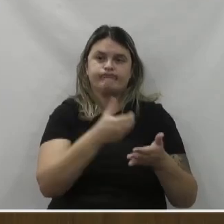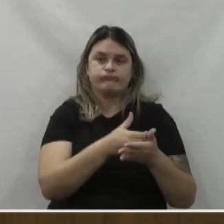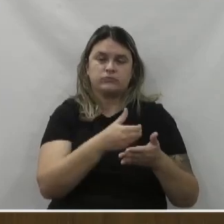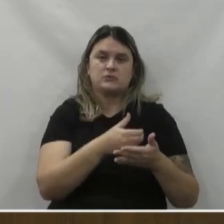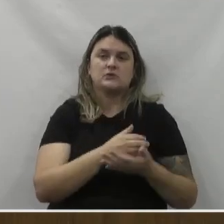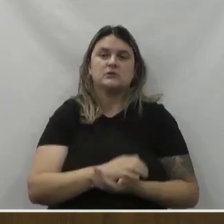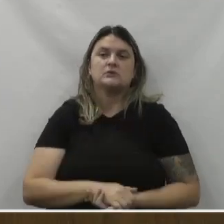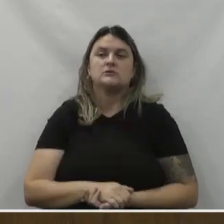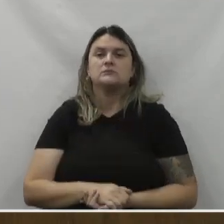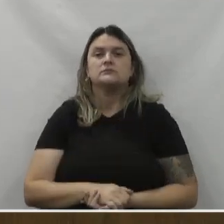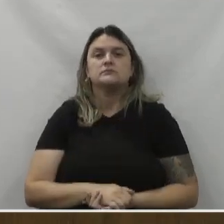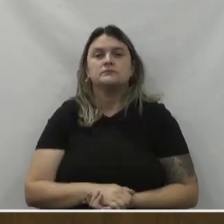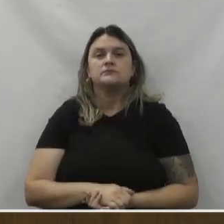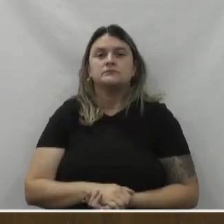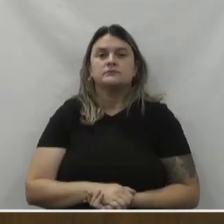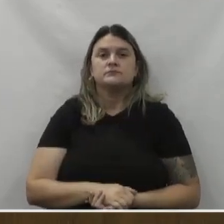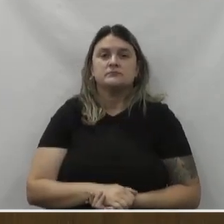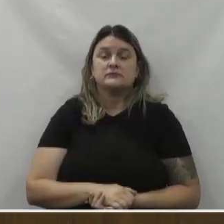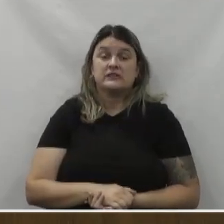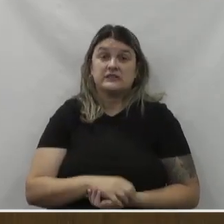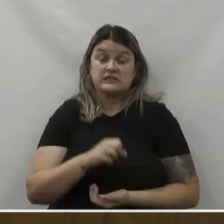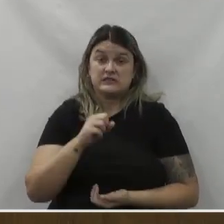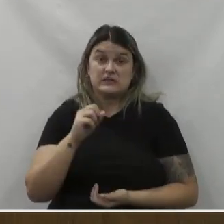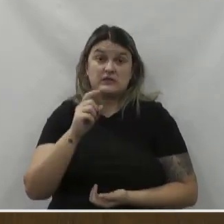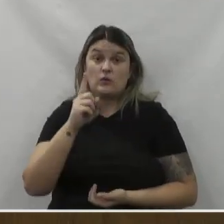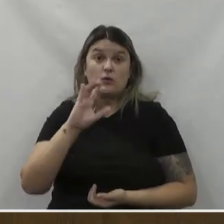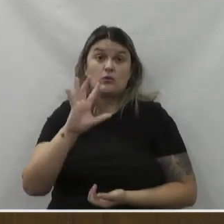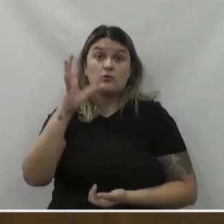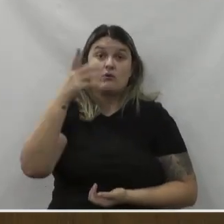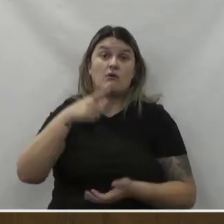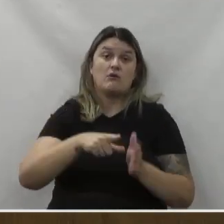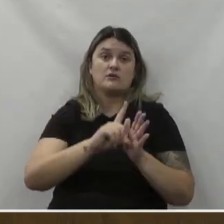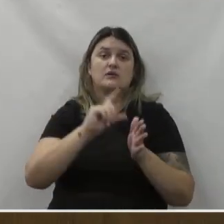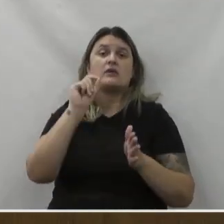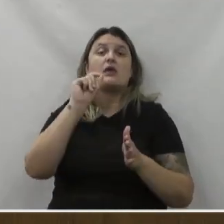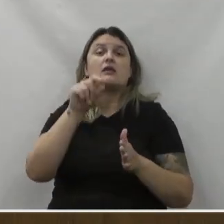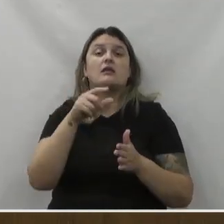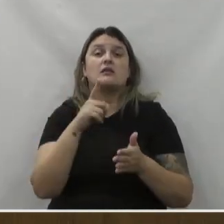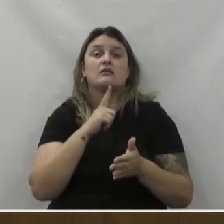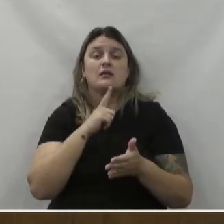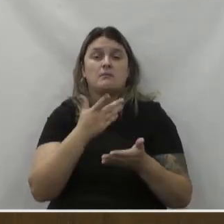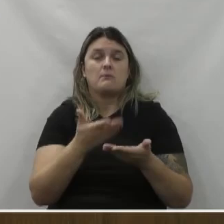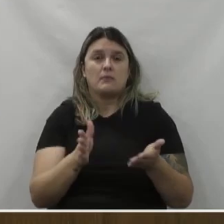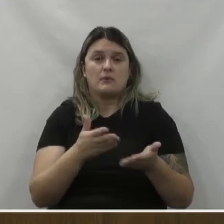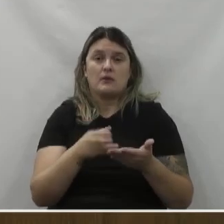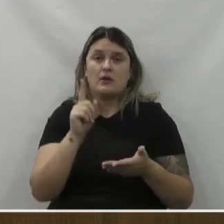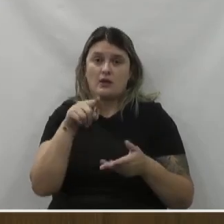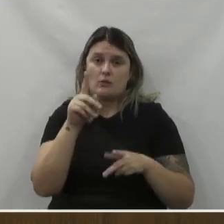né, que isso não ter se realizado antes. Quem perde com isso é a população.